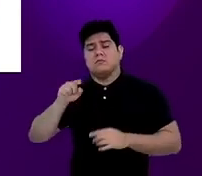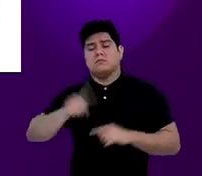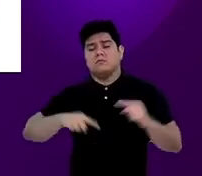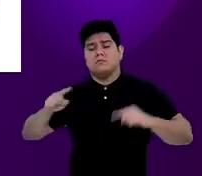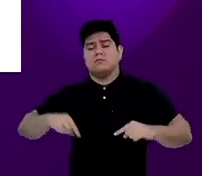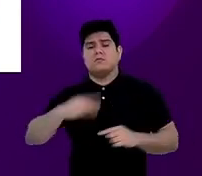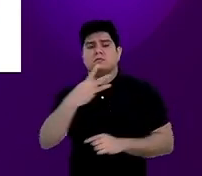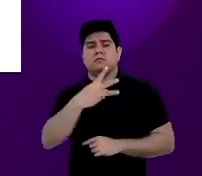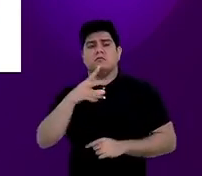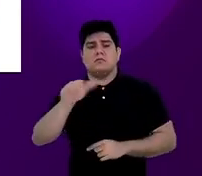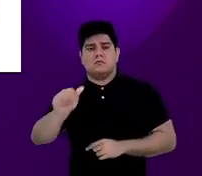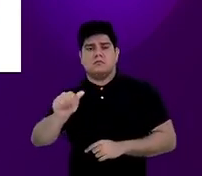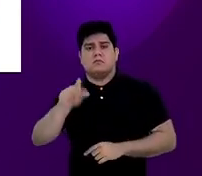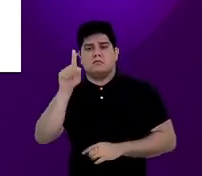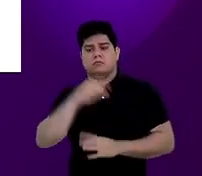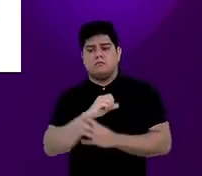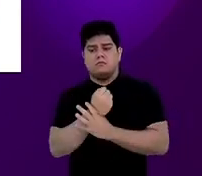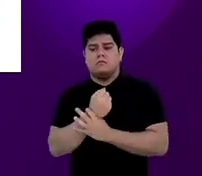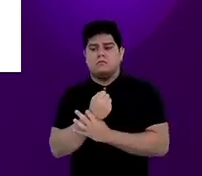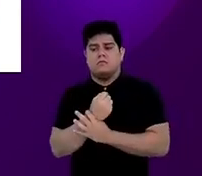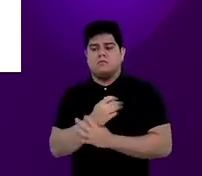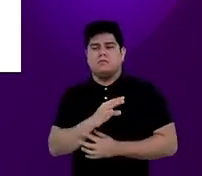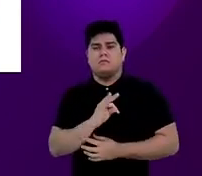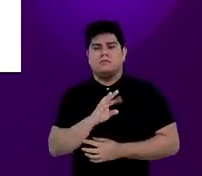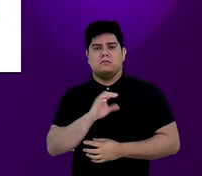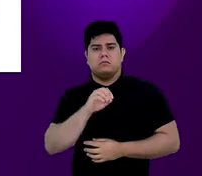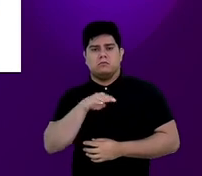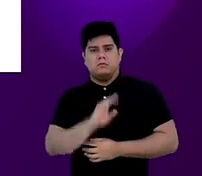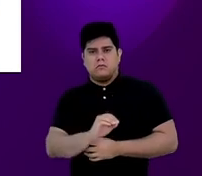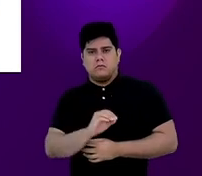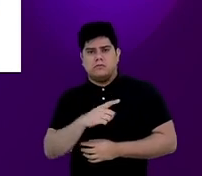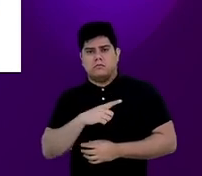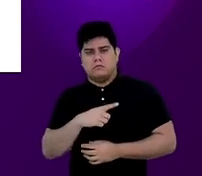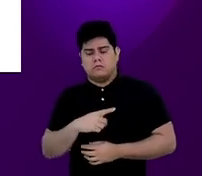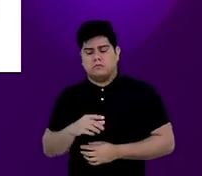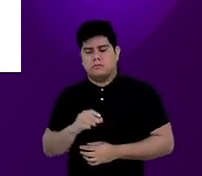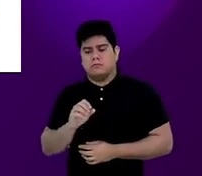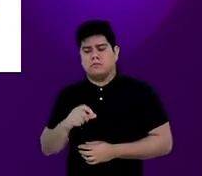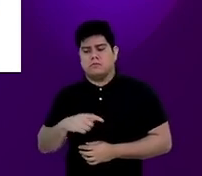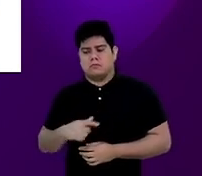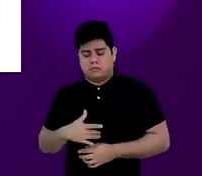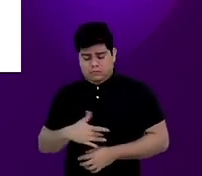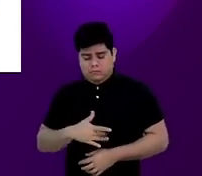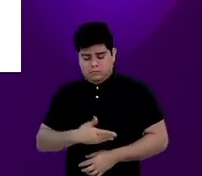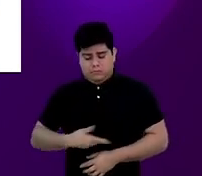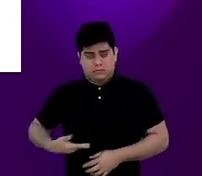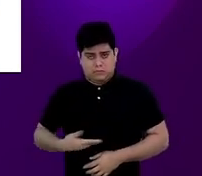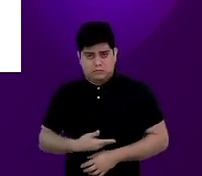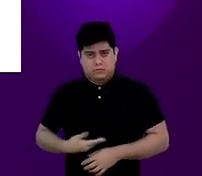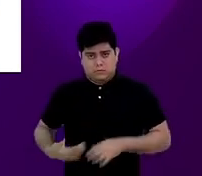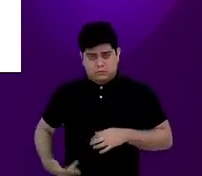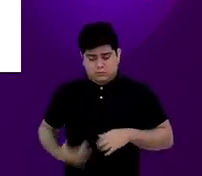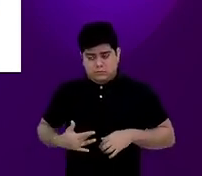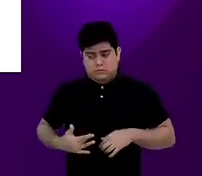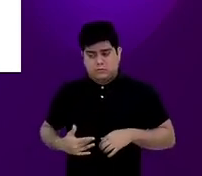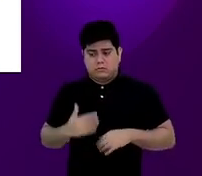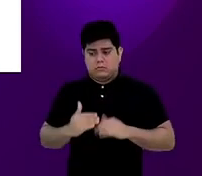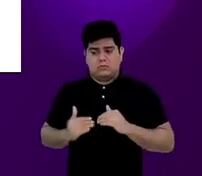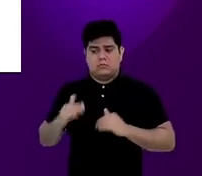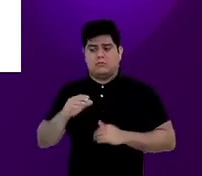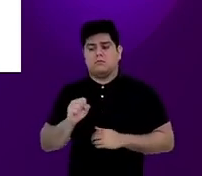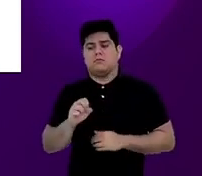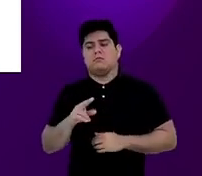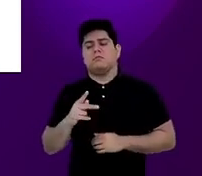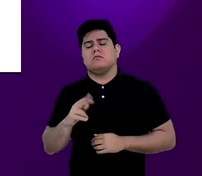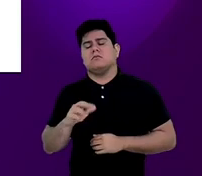o nível considerado seguro, que é o trombo que vai até a veia suprahepática, né? Retrohepático, mas não passa da suprahepática,